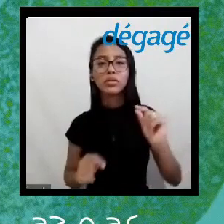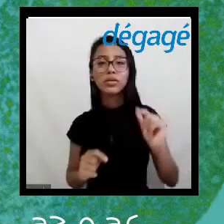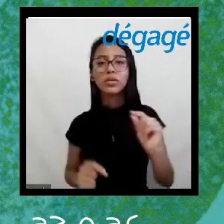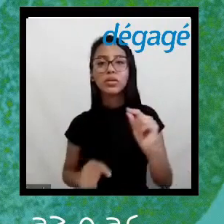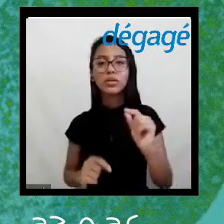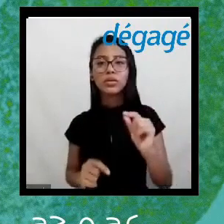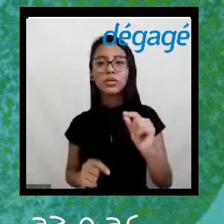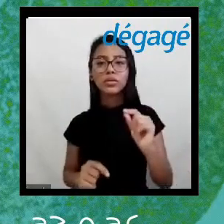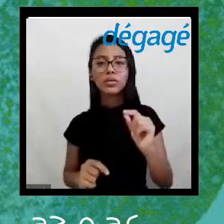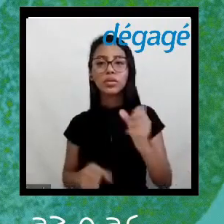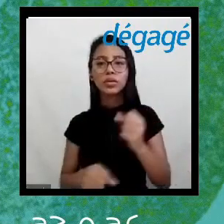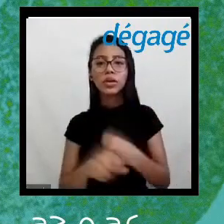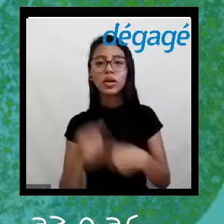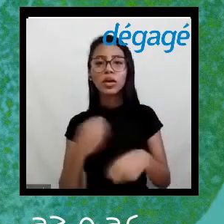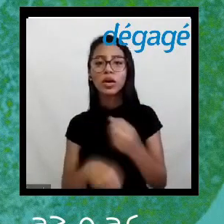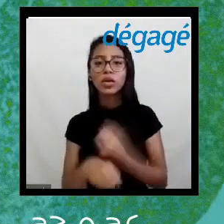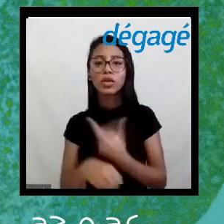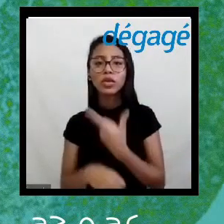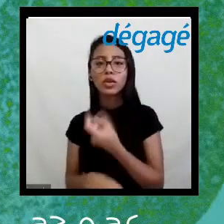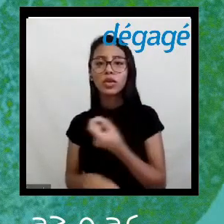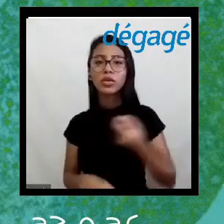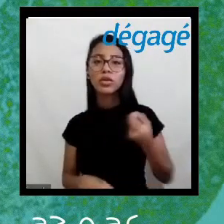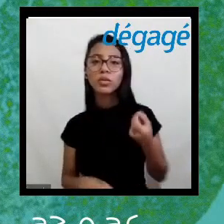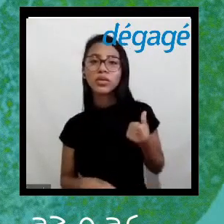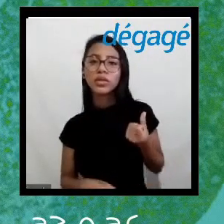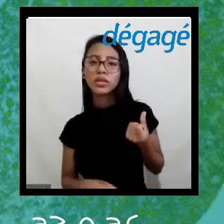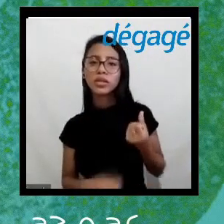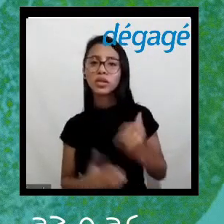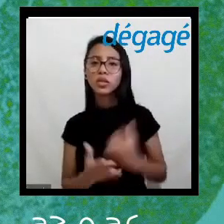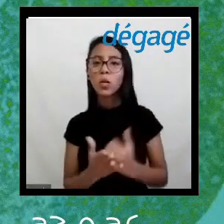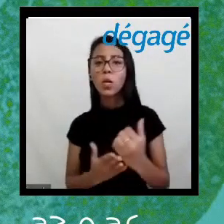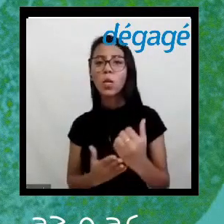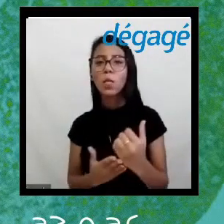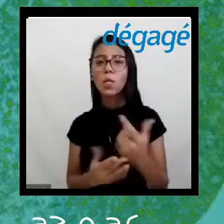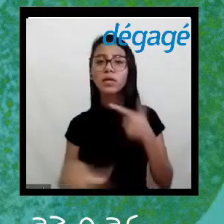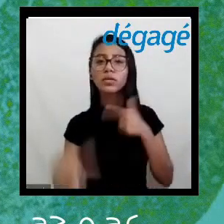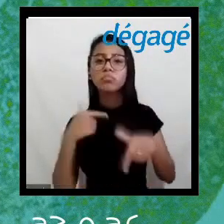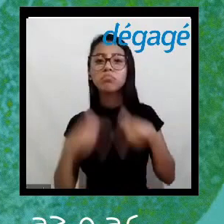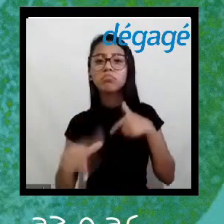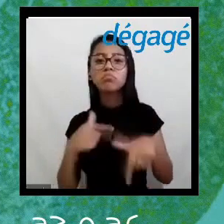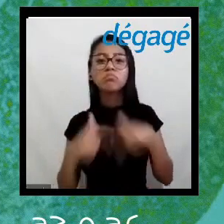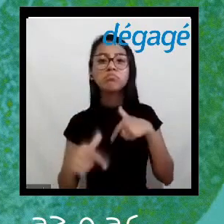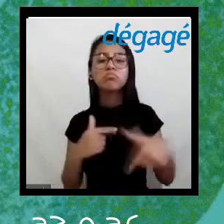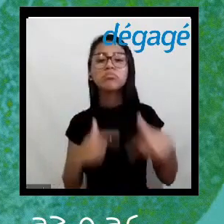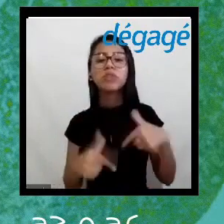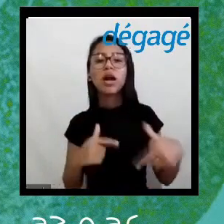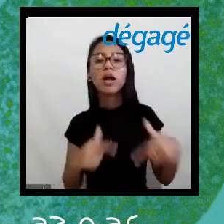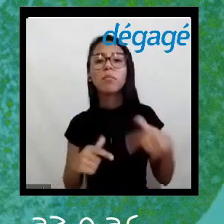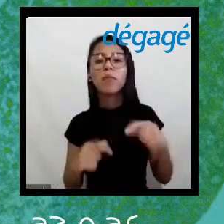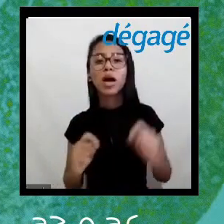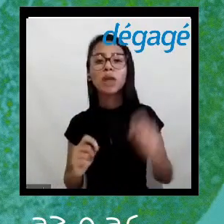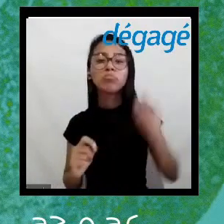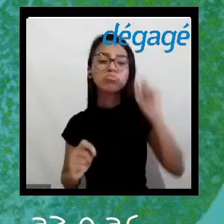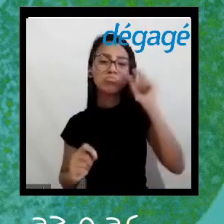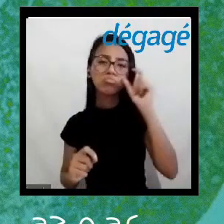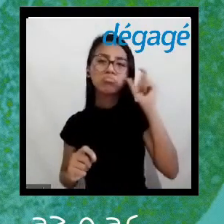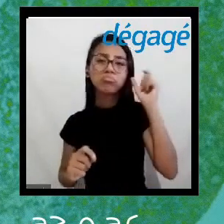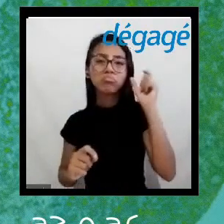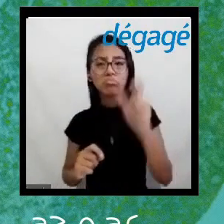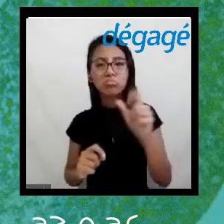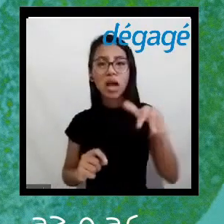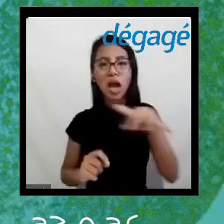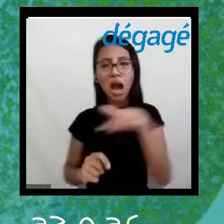Em 2006, a gente começou um trabalho super intuitivo, né? Eu vinha de outra área